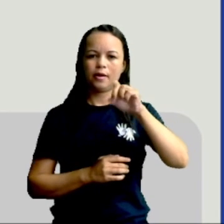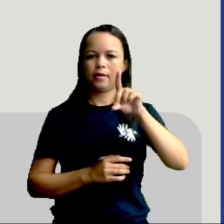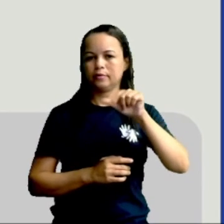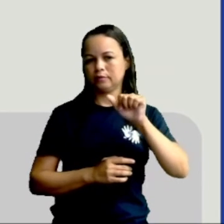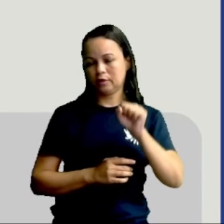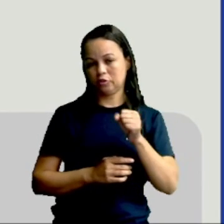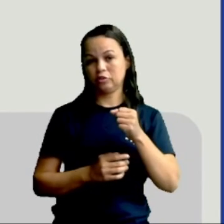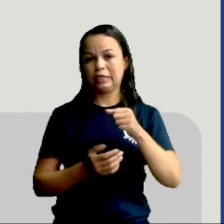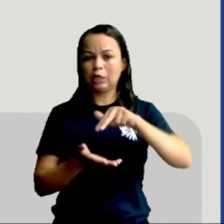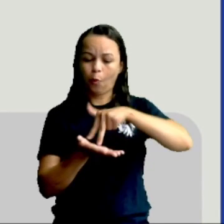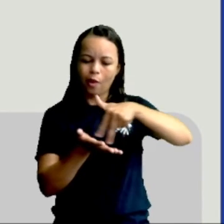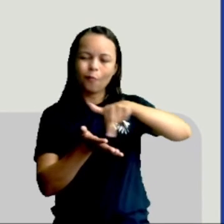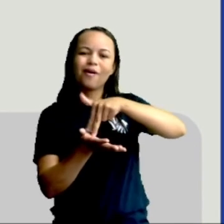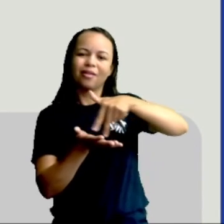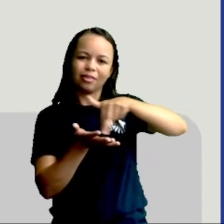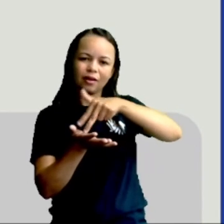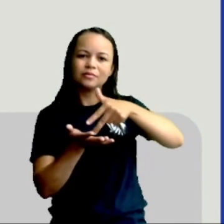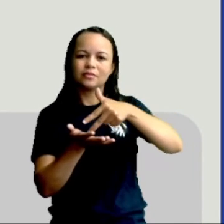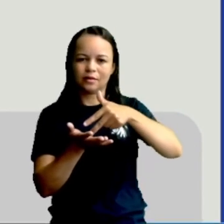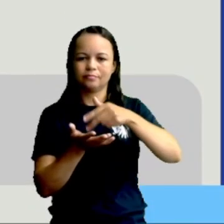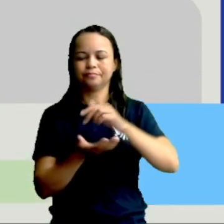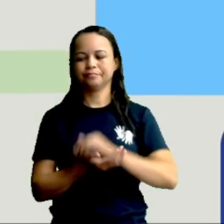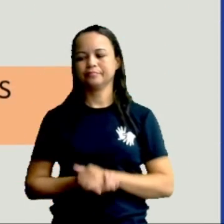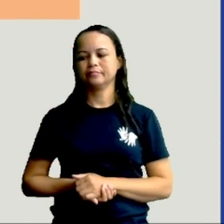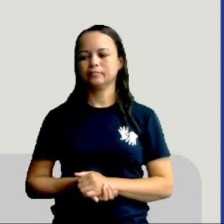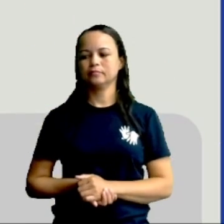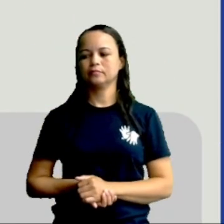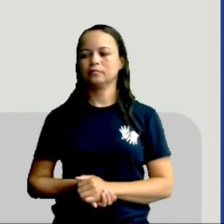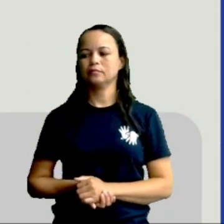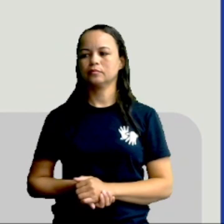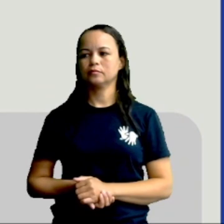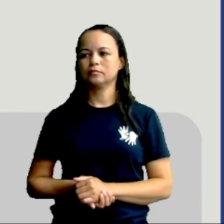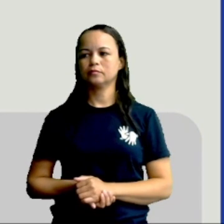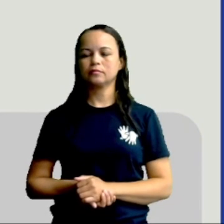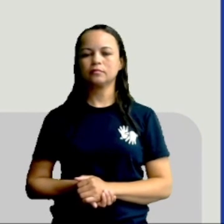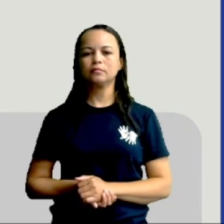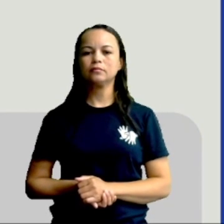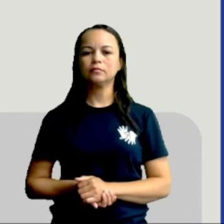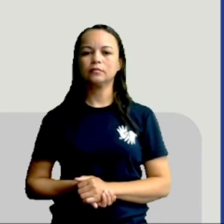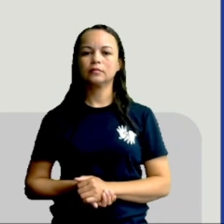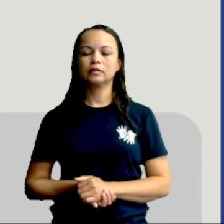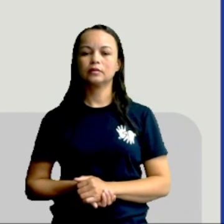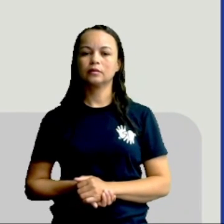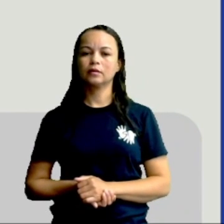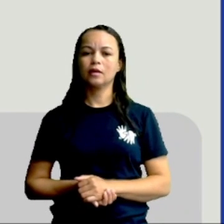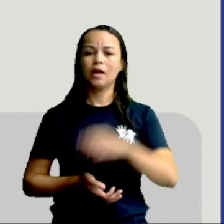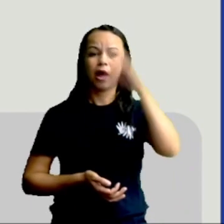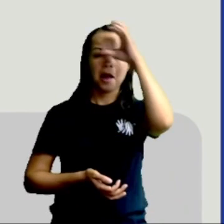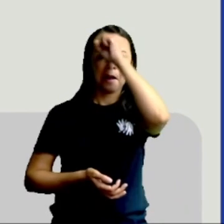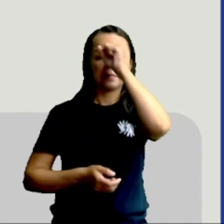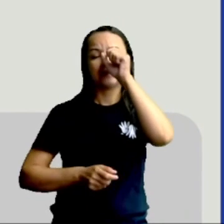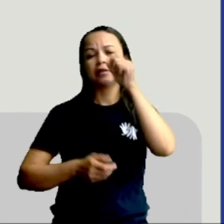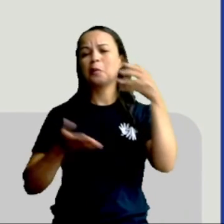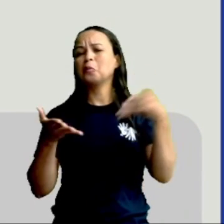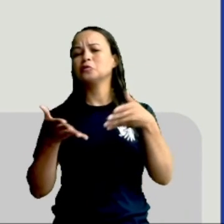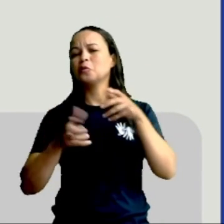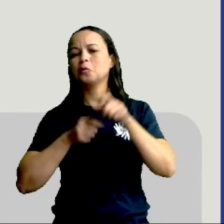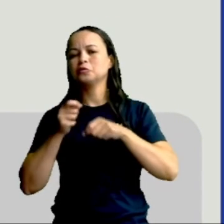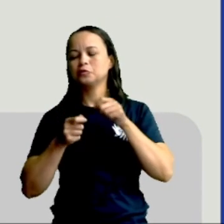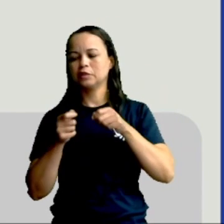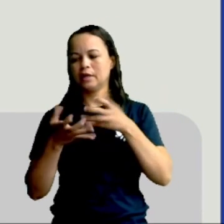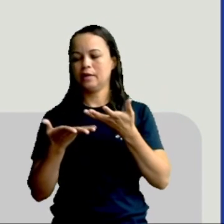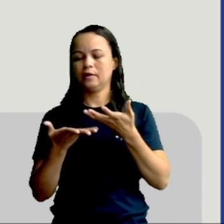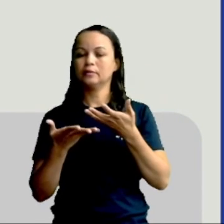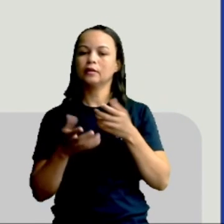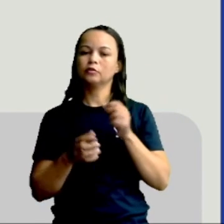pessoas praticando uma dança, né, que é a congada. E aí o que é que nós aprendemos hoje? Hoje nós aprendemos um pouco sobre a